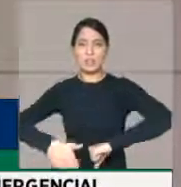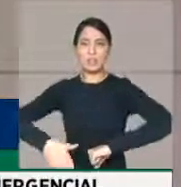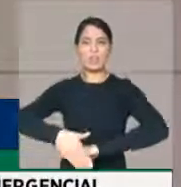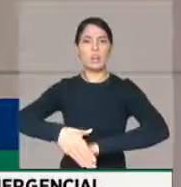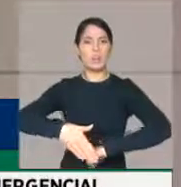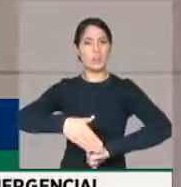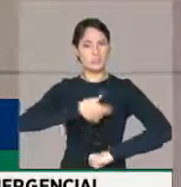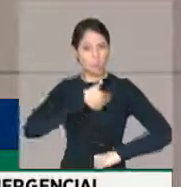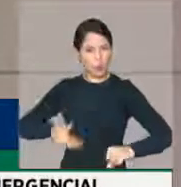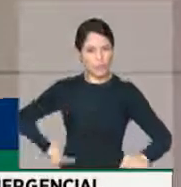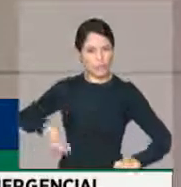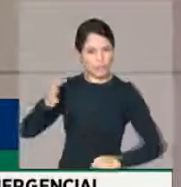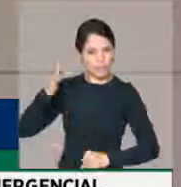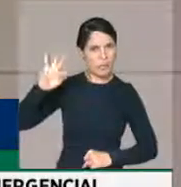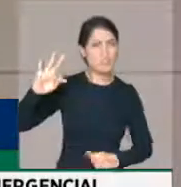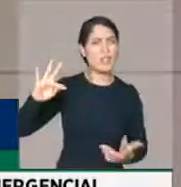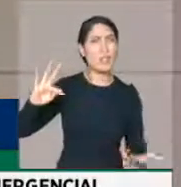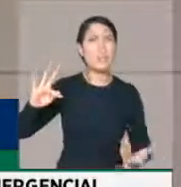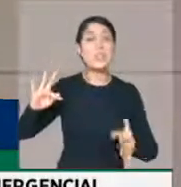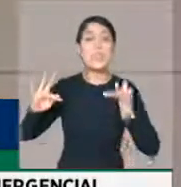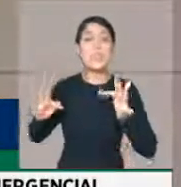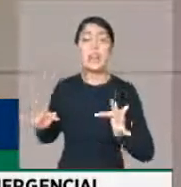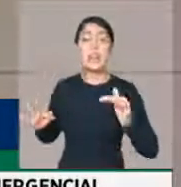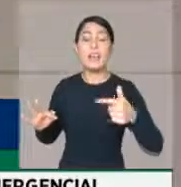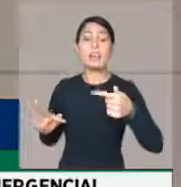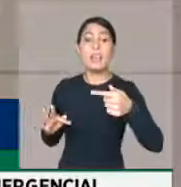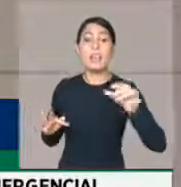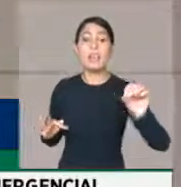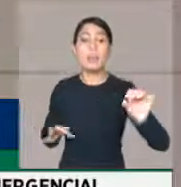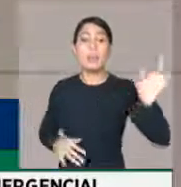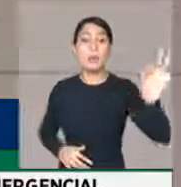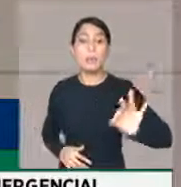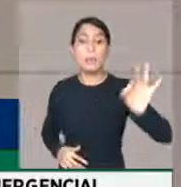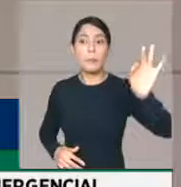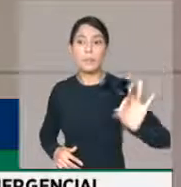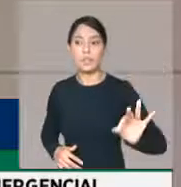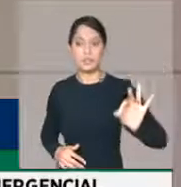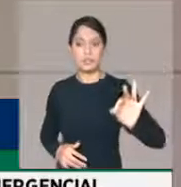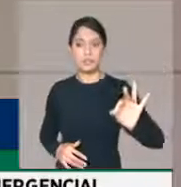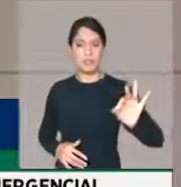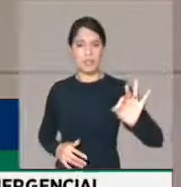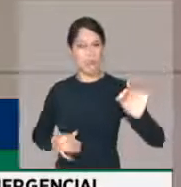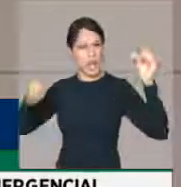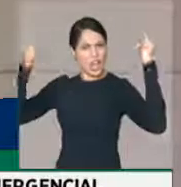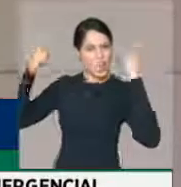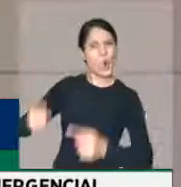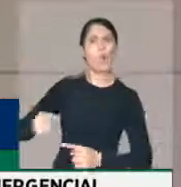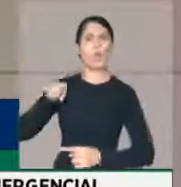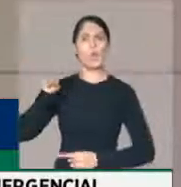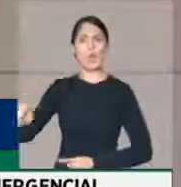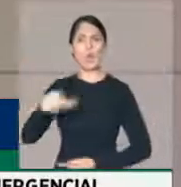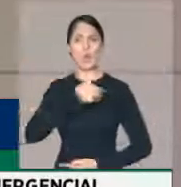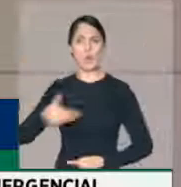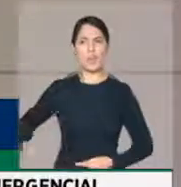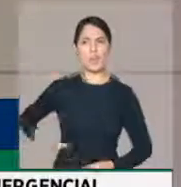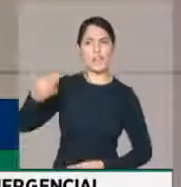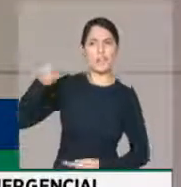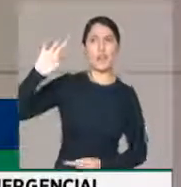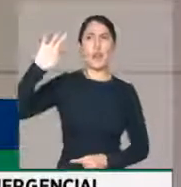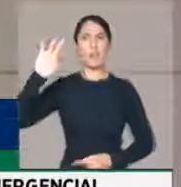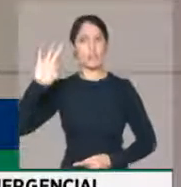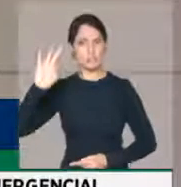estão. 70% da população brasileira se posiciona contra o governo de Jair